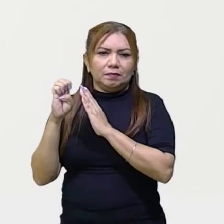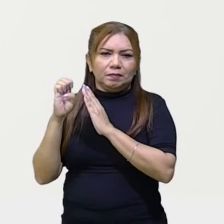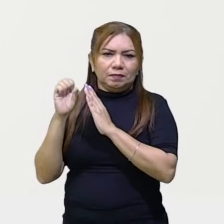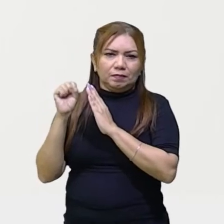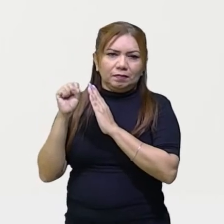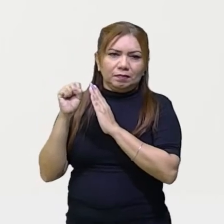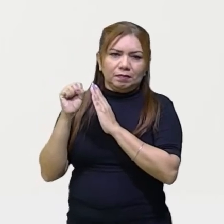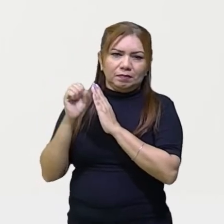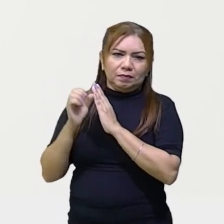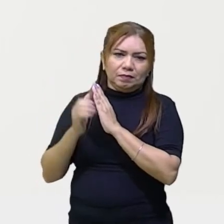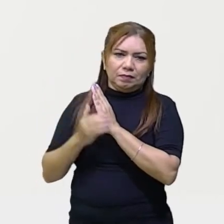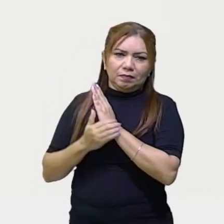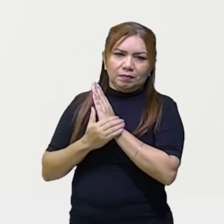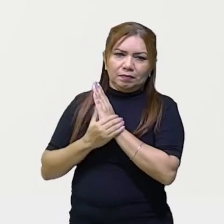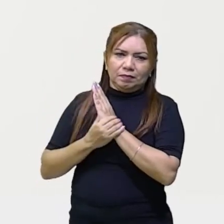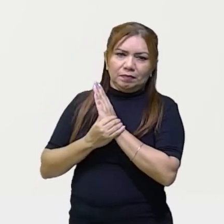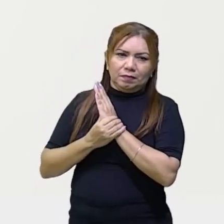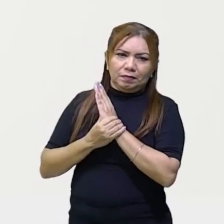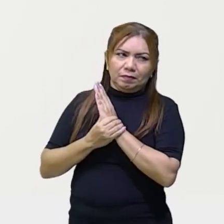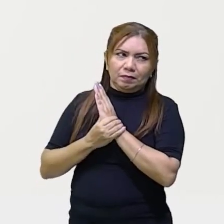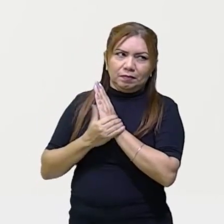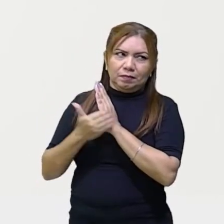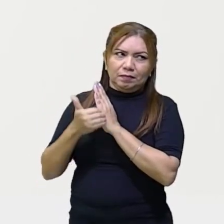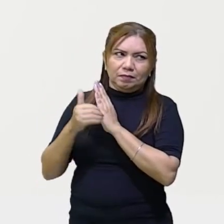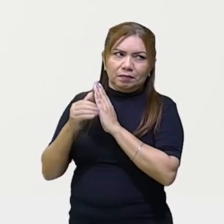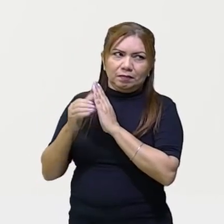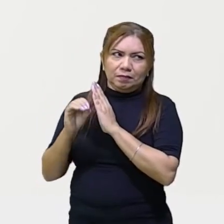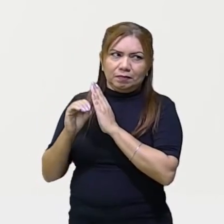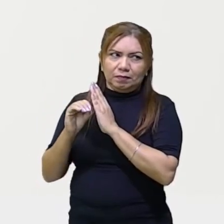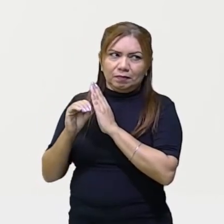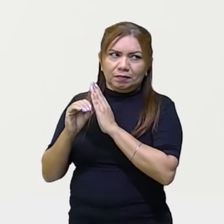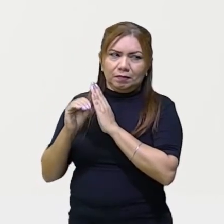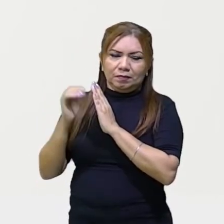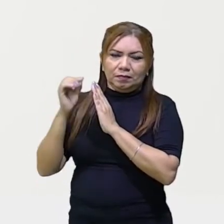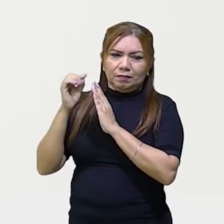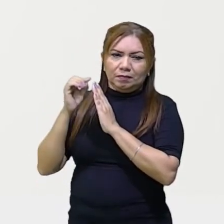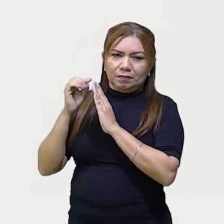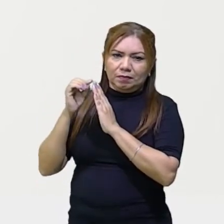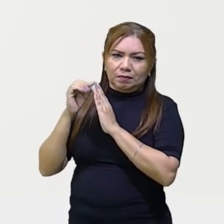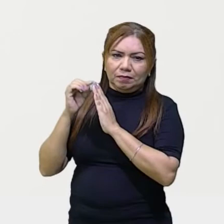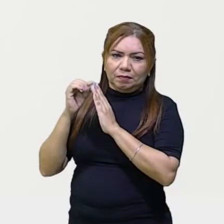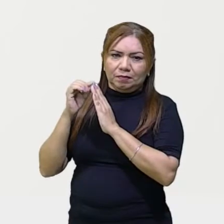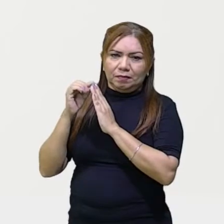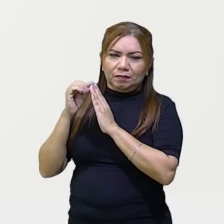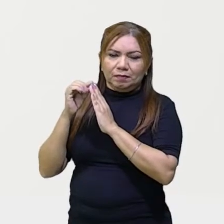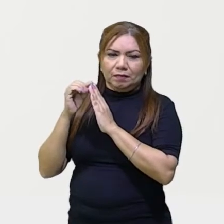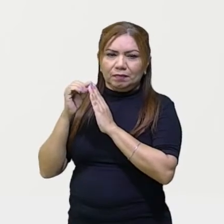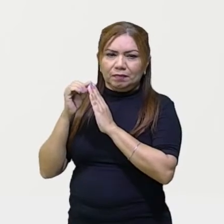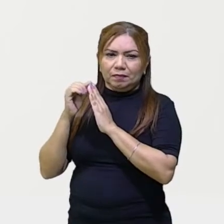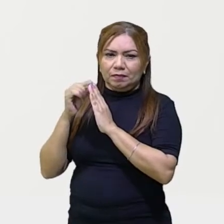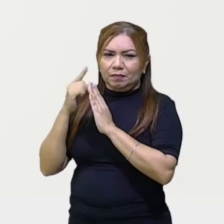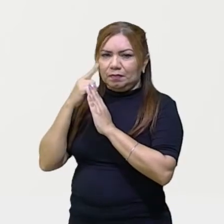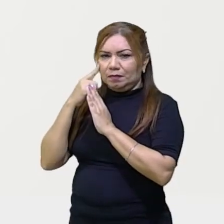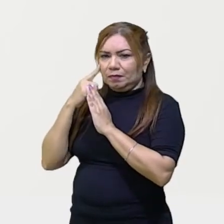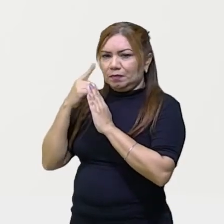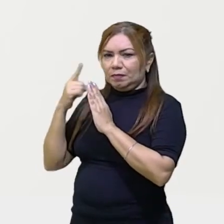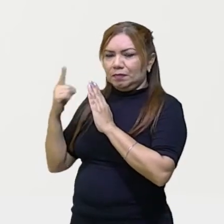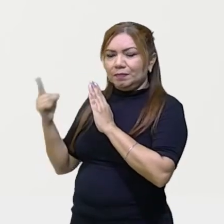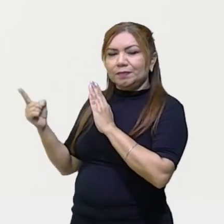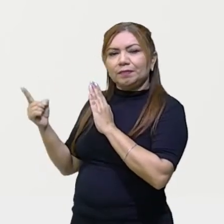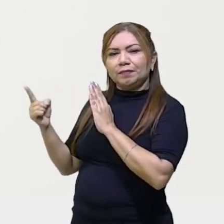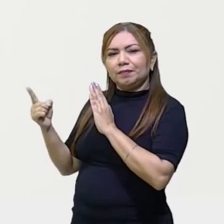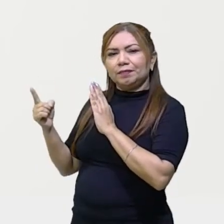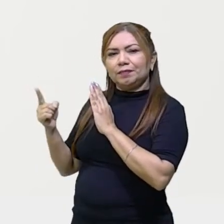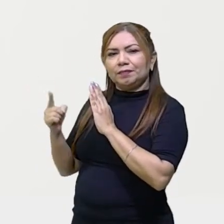bem simples do trabalho com esse tipo de prisma para Só marquei para